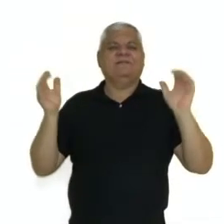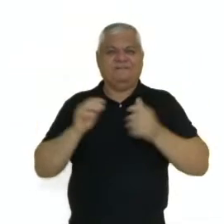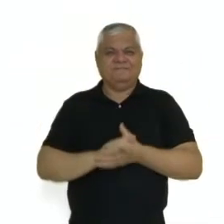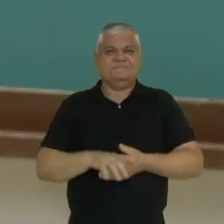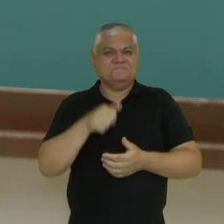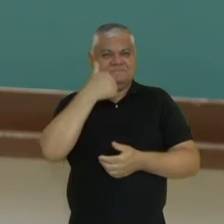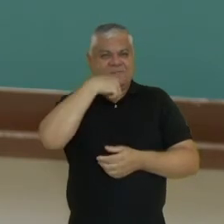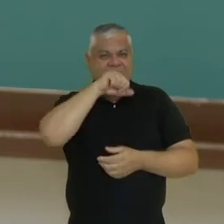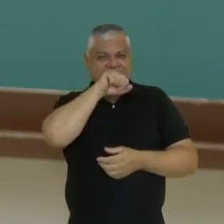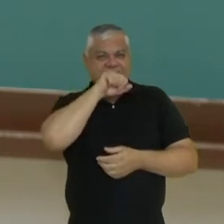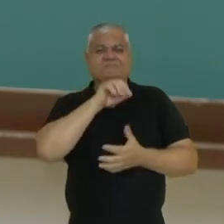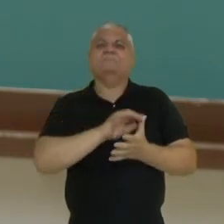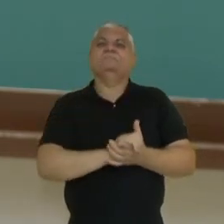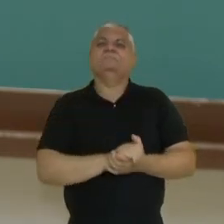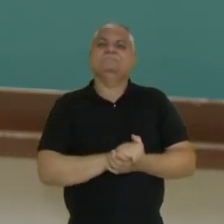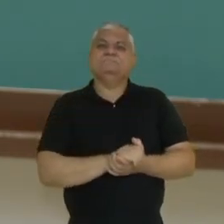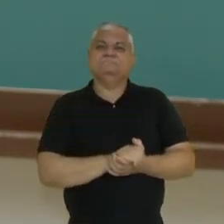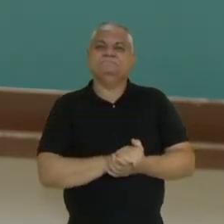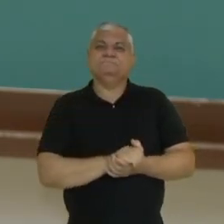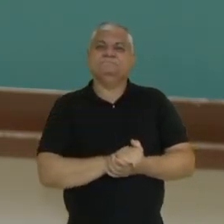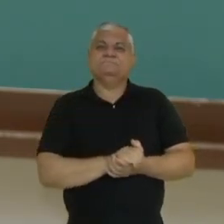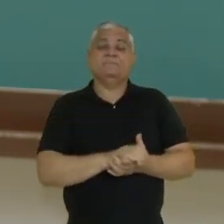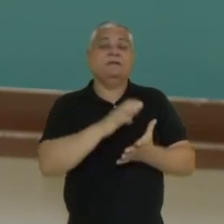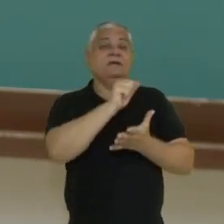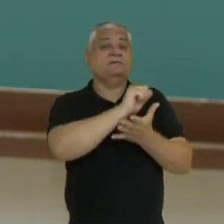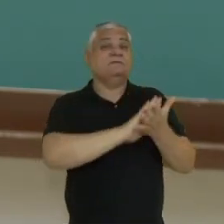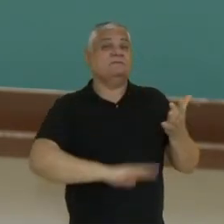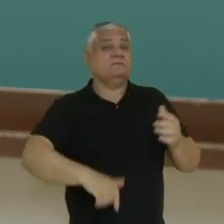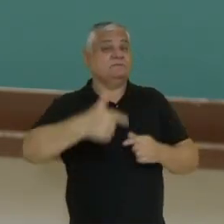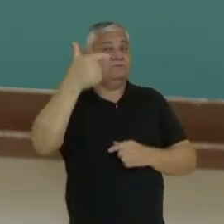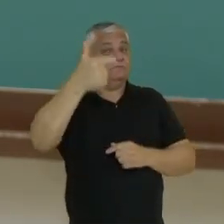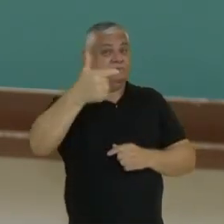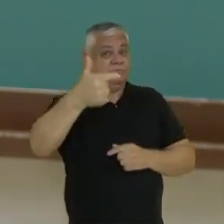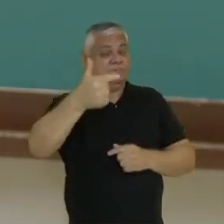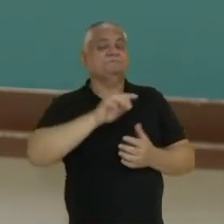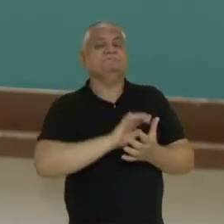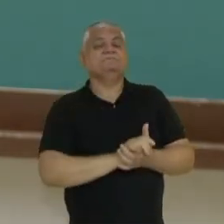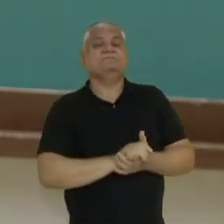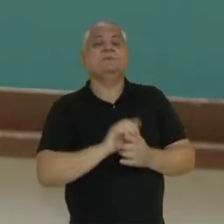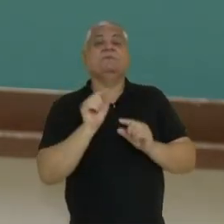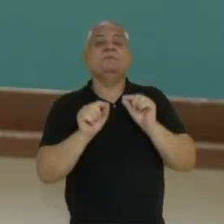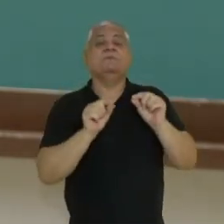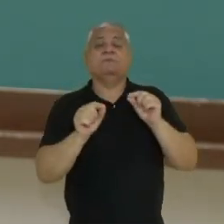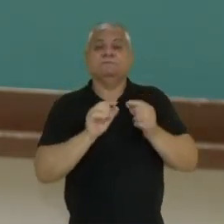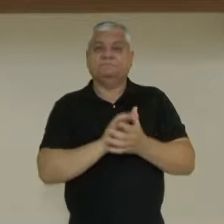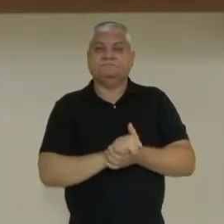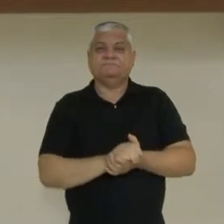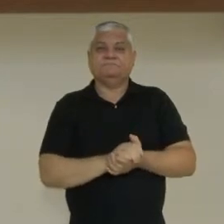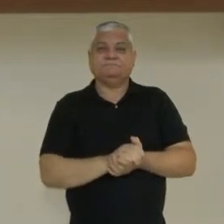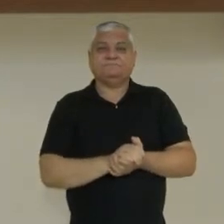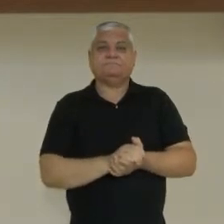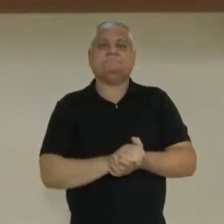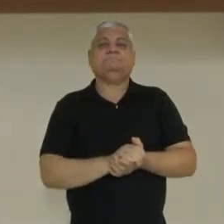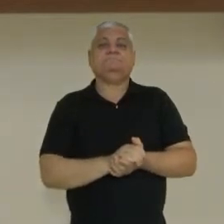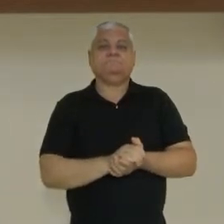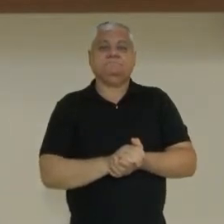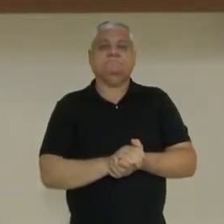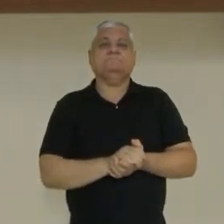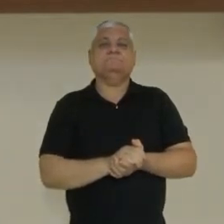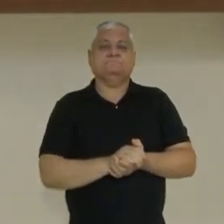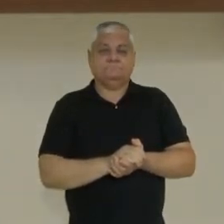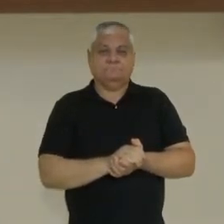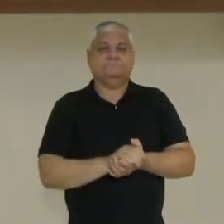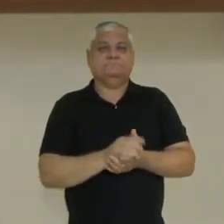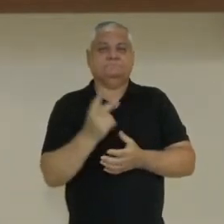mãe. A atividade proposta agora, atividade 2, será feita como? Acertou quem disse?